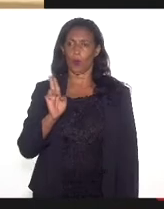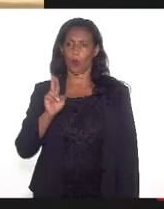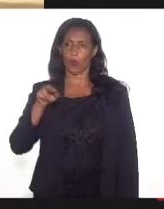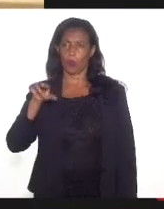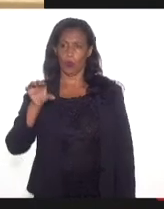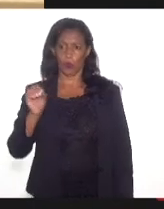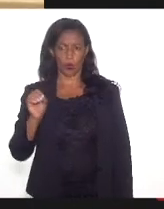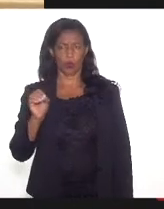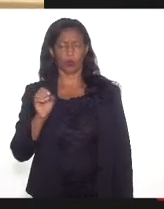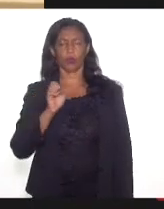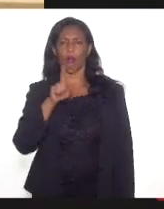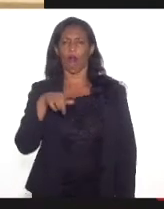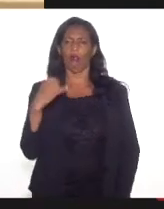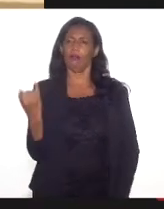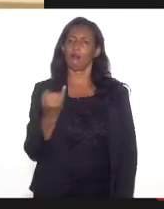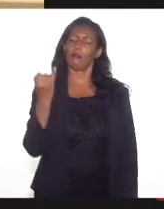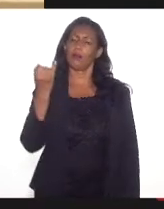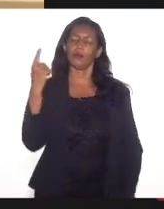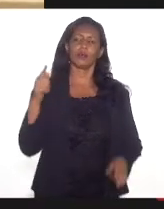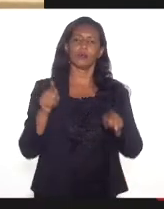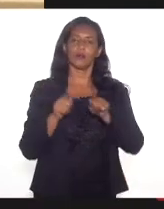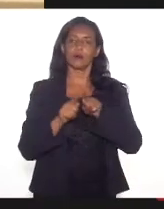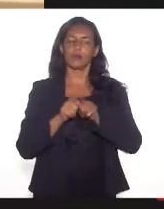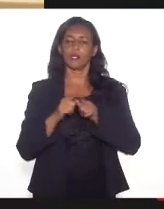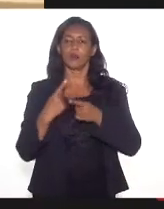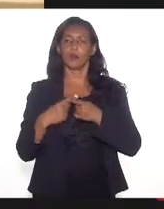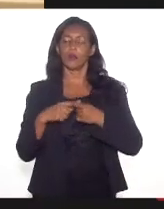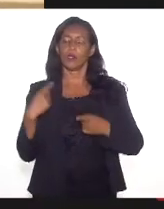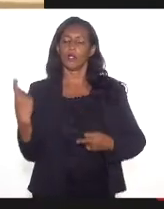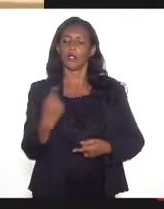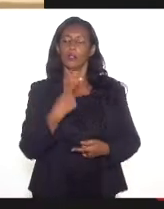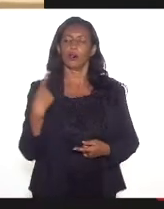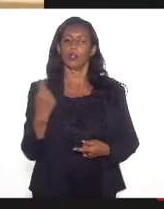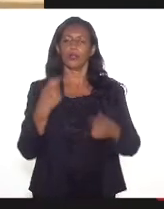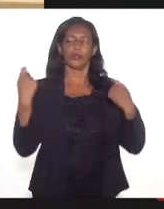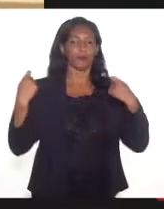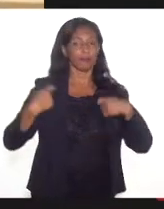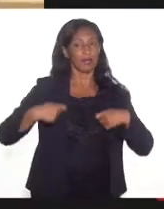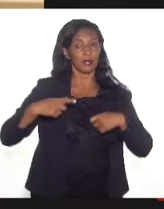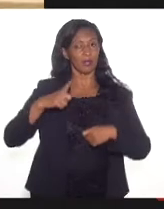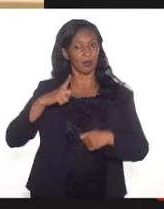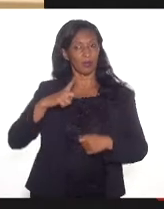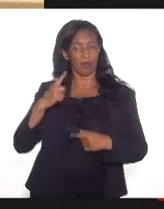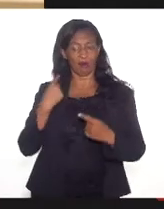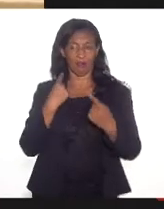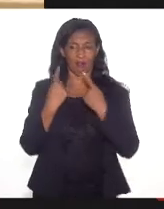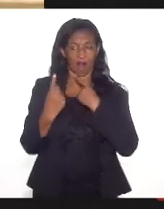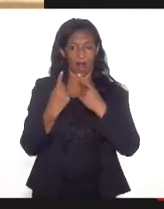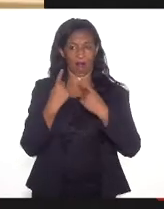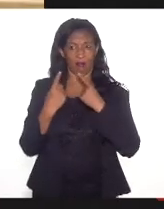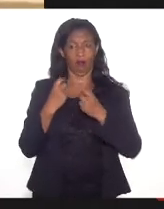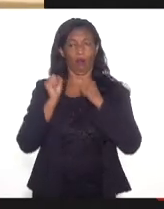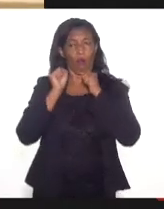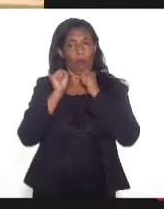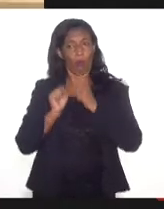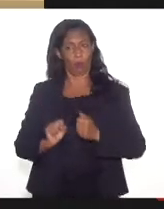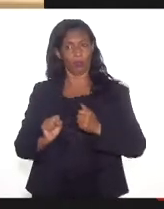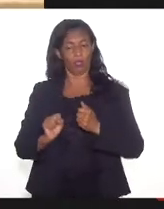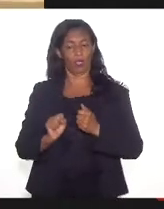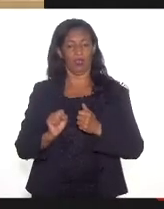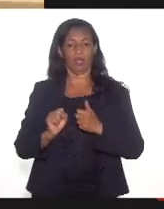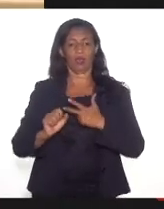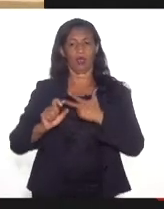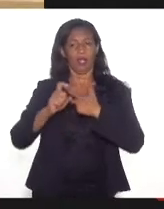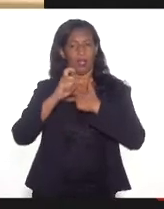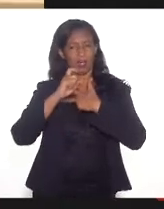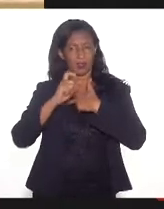importante, afinal de contas, gente precisa ter essa interlocução com o Poder Executivo, com